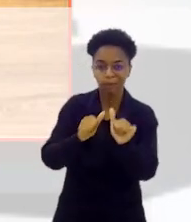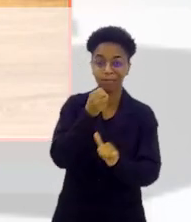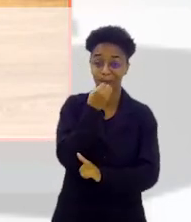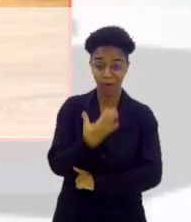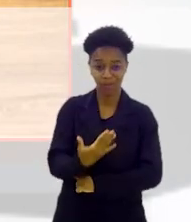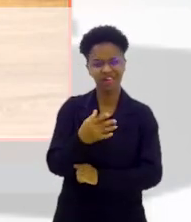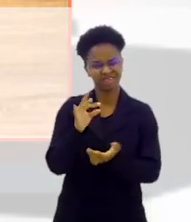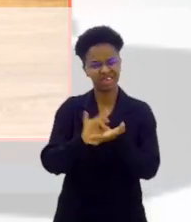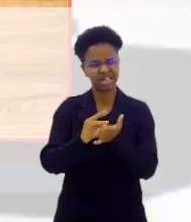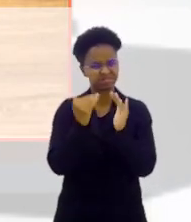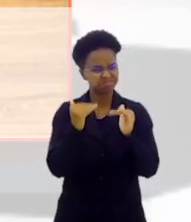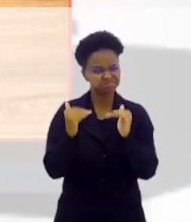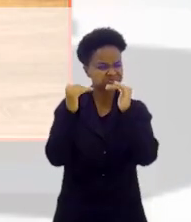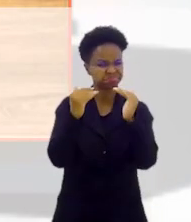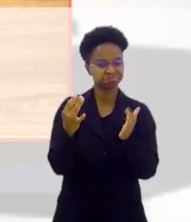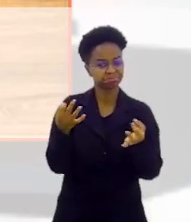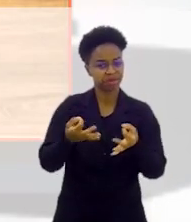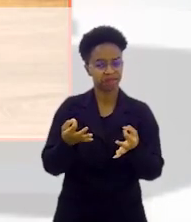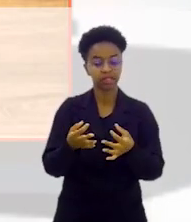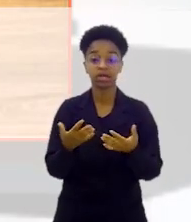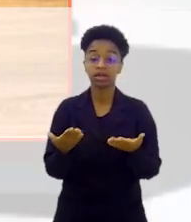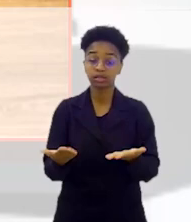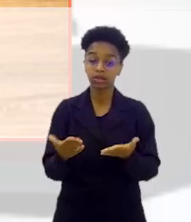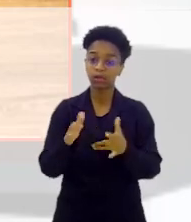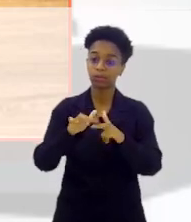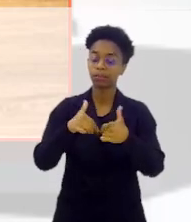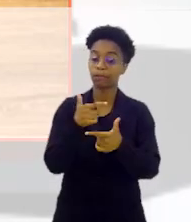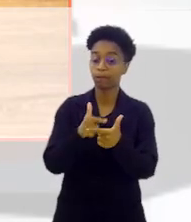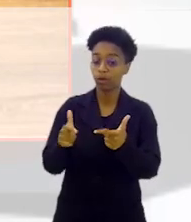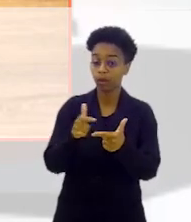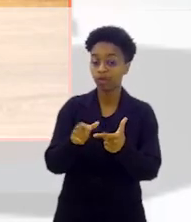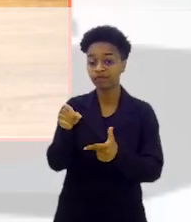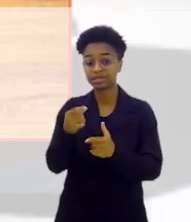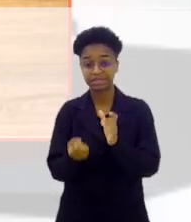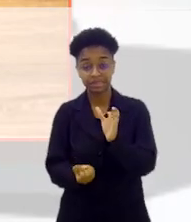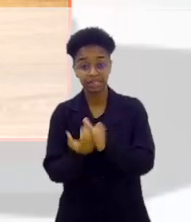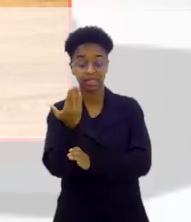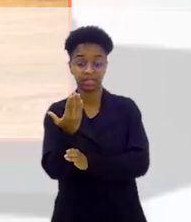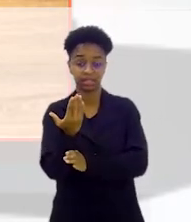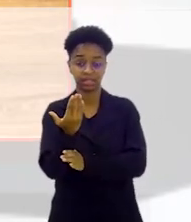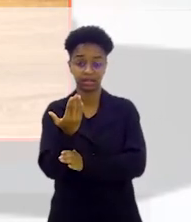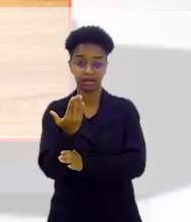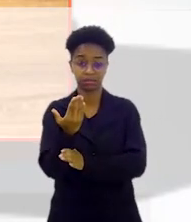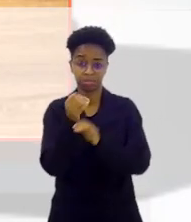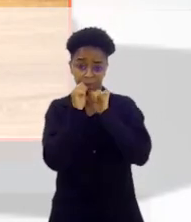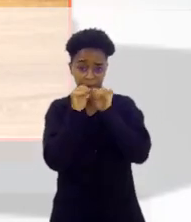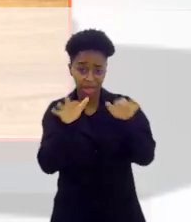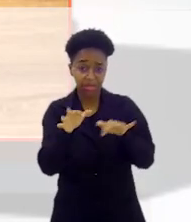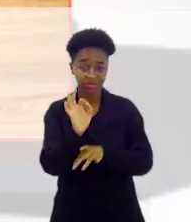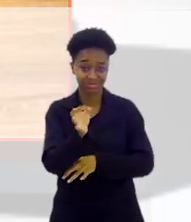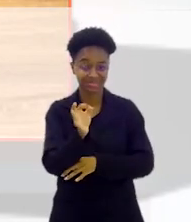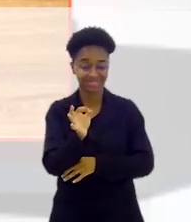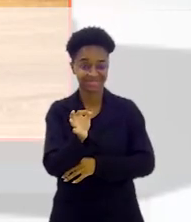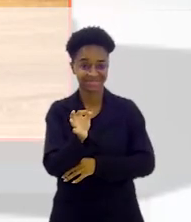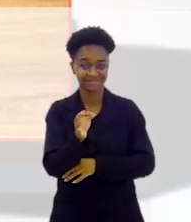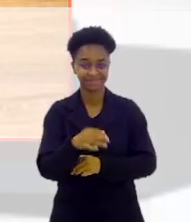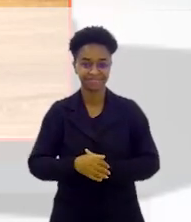aliás, super bom, aliás, extraordinário. Então, a partir de um problema, você cria uma bênção,